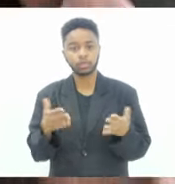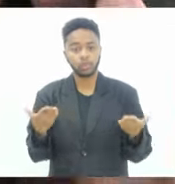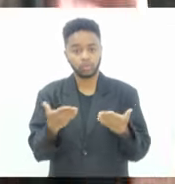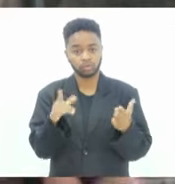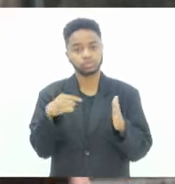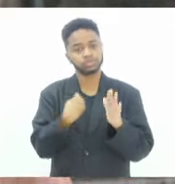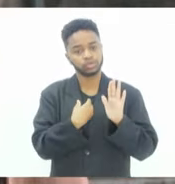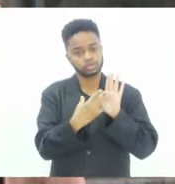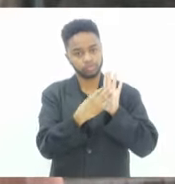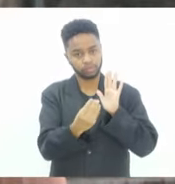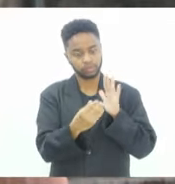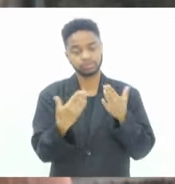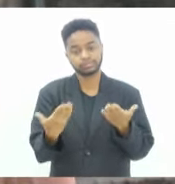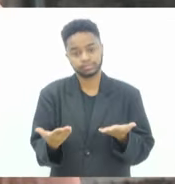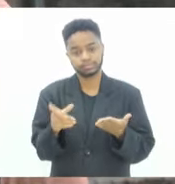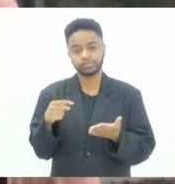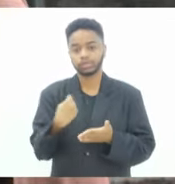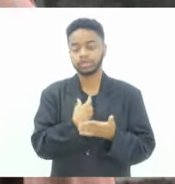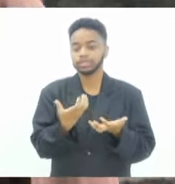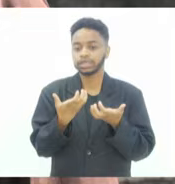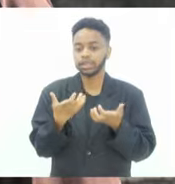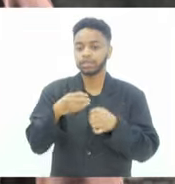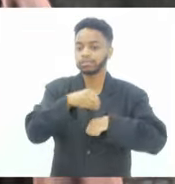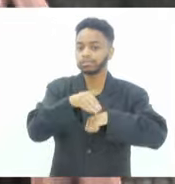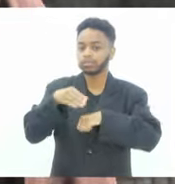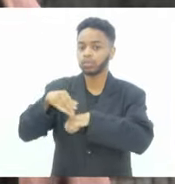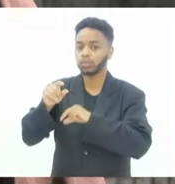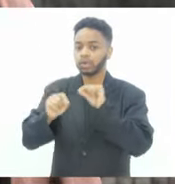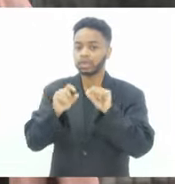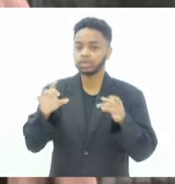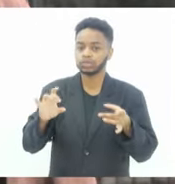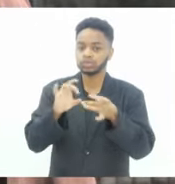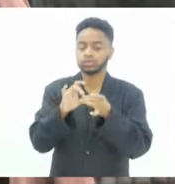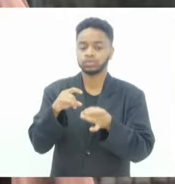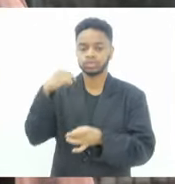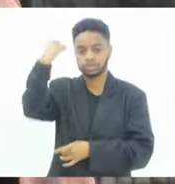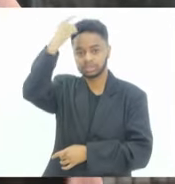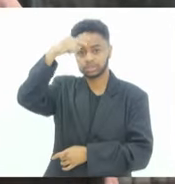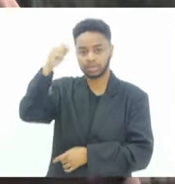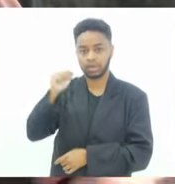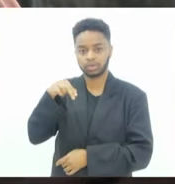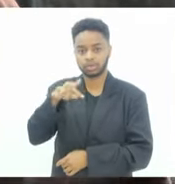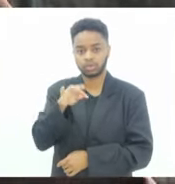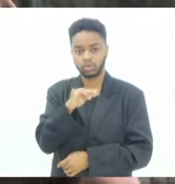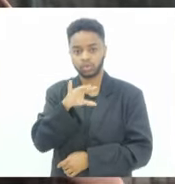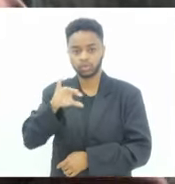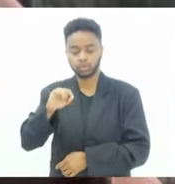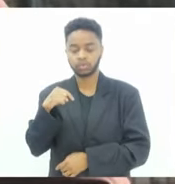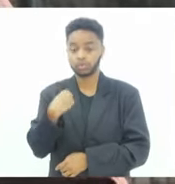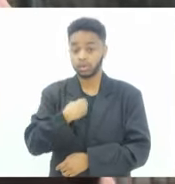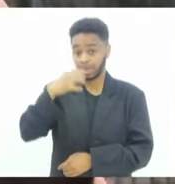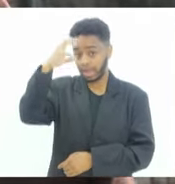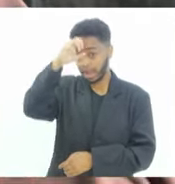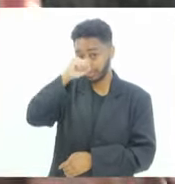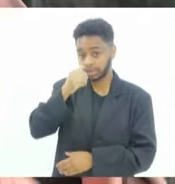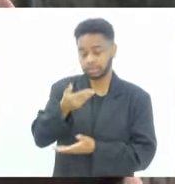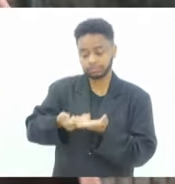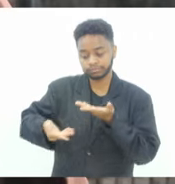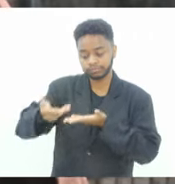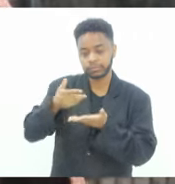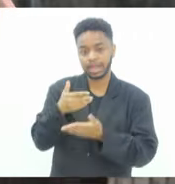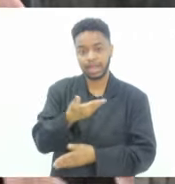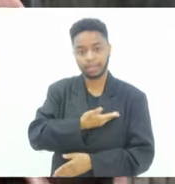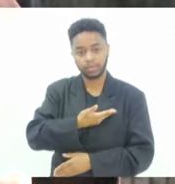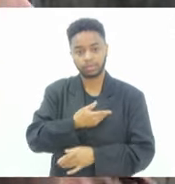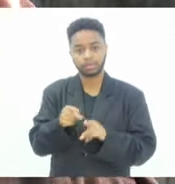Então, nós queremos trazer essa mensagem, que com Santo Antônio nós podemos aprender a ser entre nós amigos e